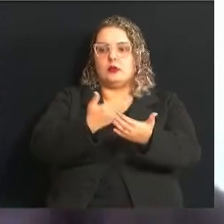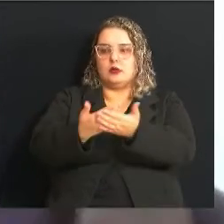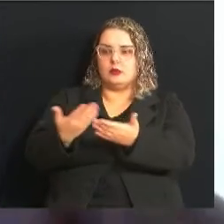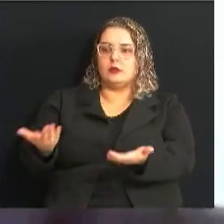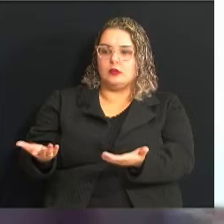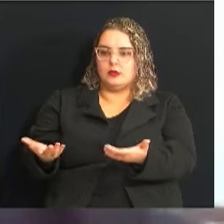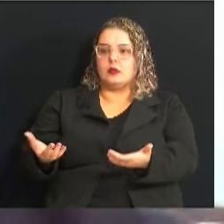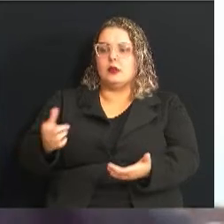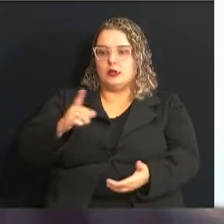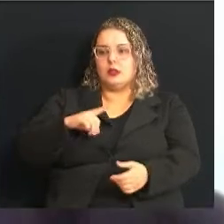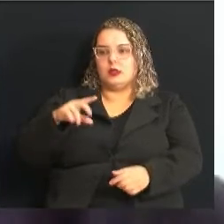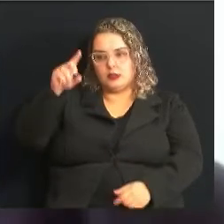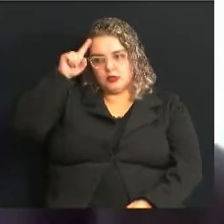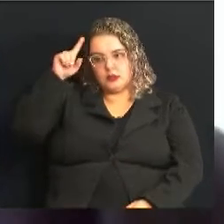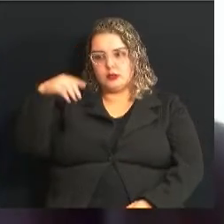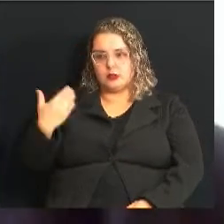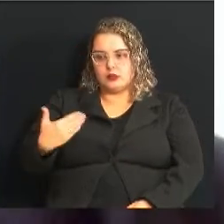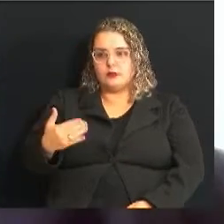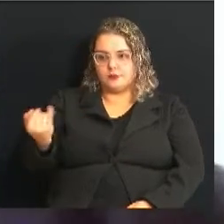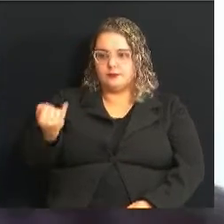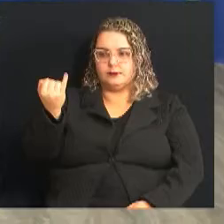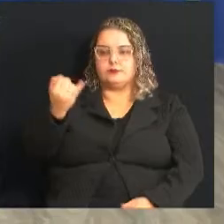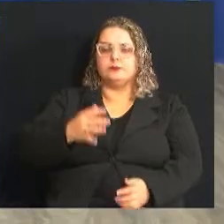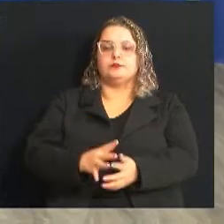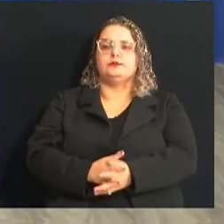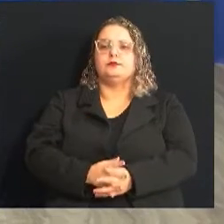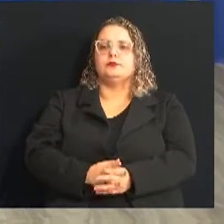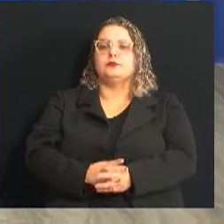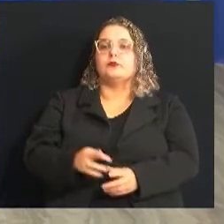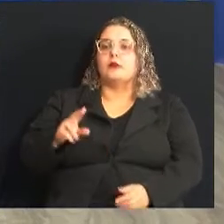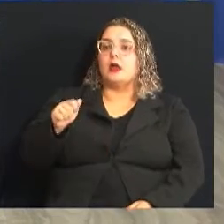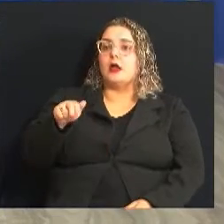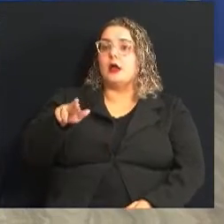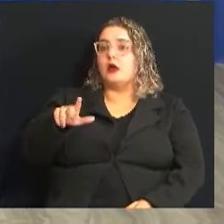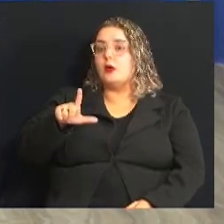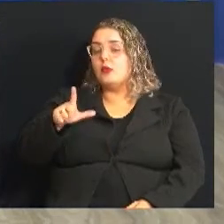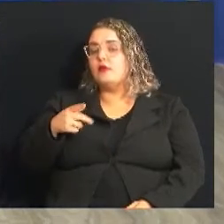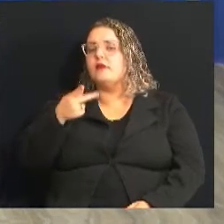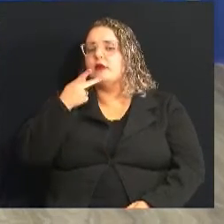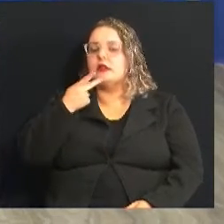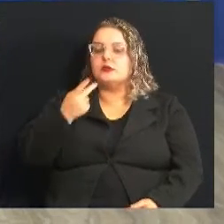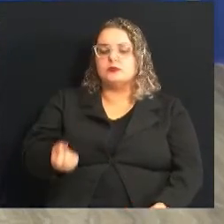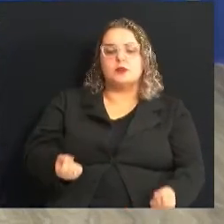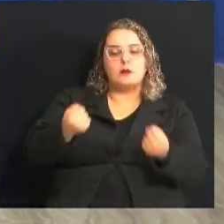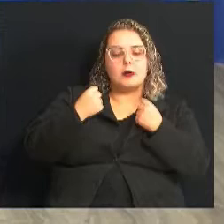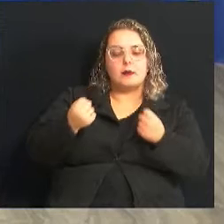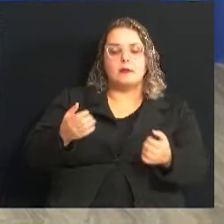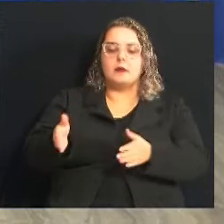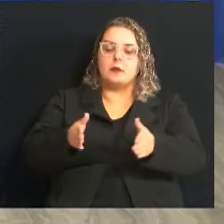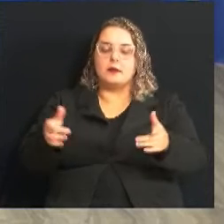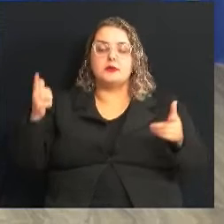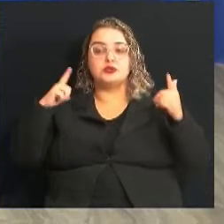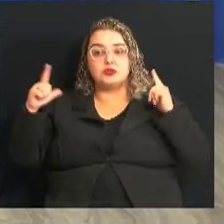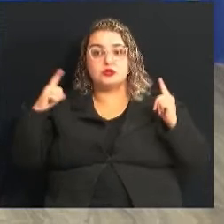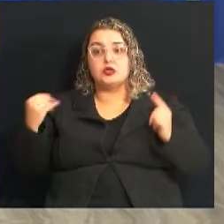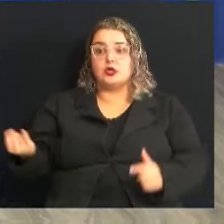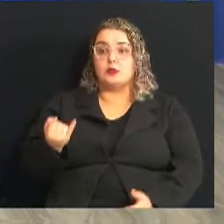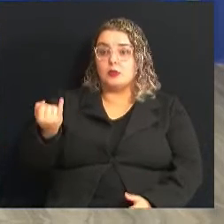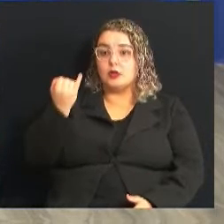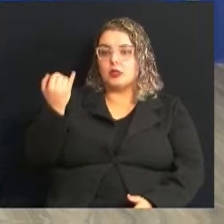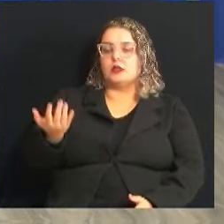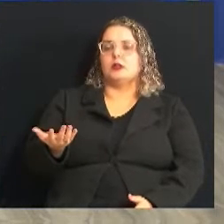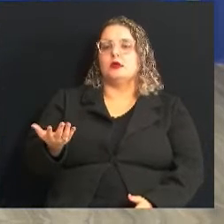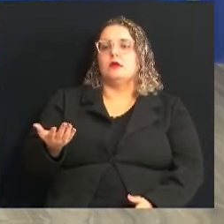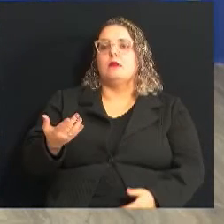essa rotina saudável é importante também. O Raul, a gente falou de atividade física, de momentos de lazer, tudo extremamente importante,